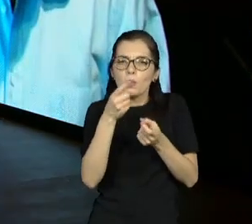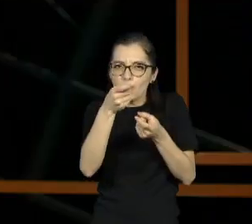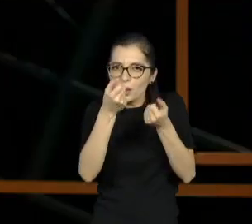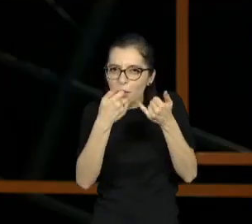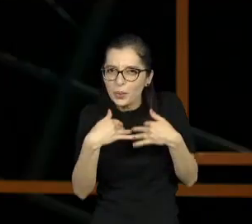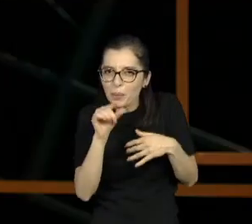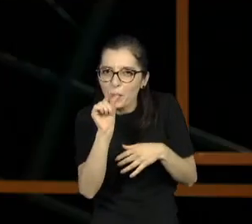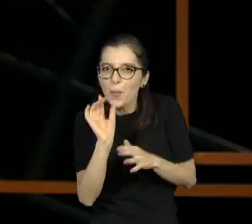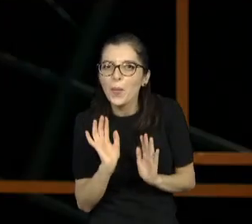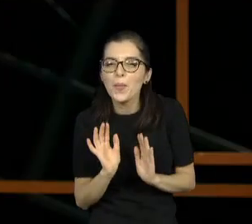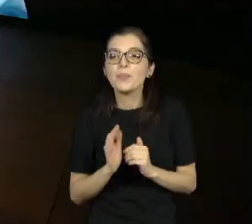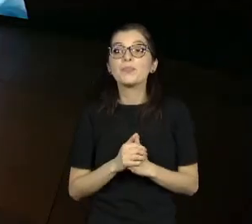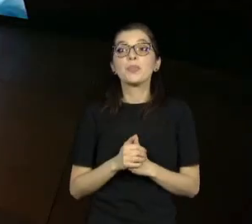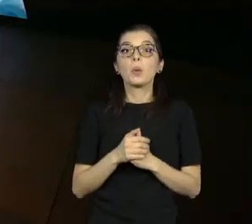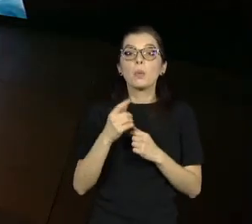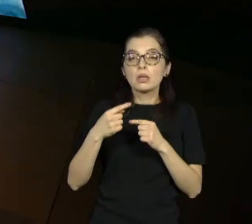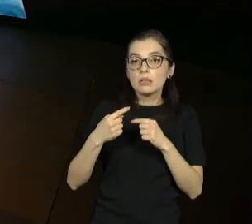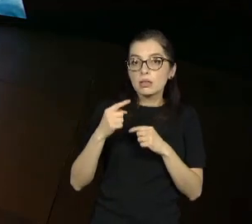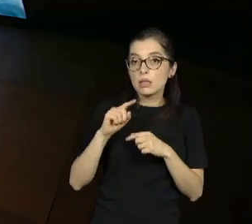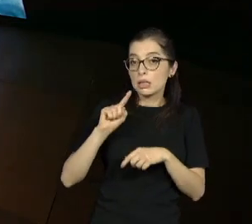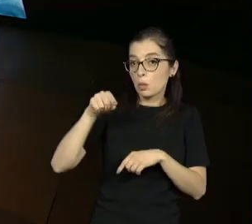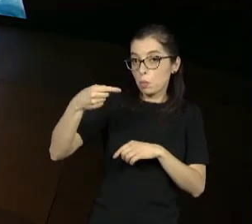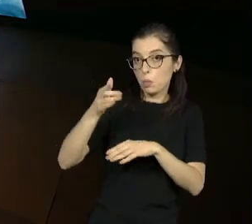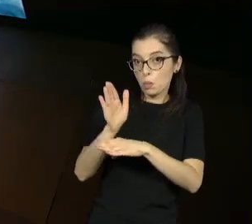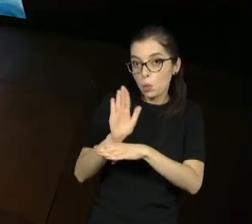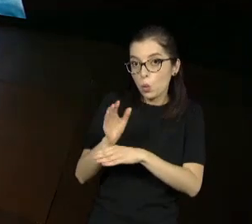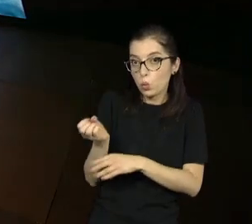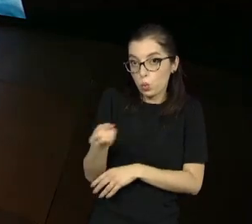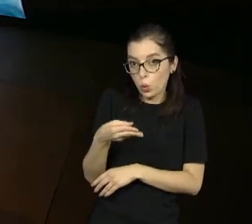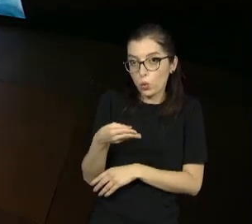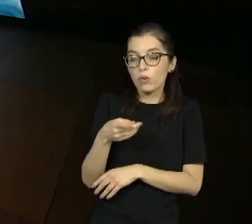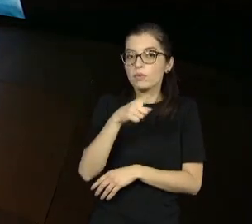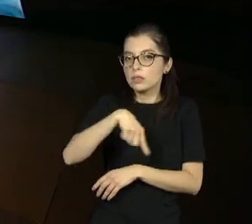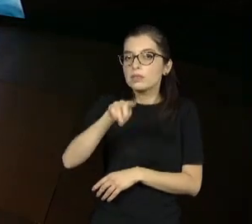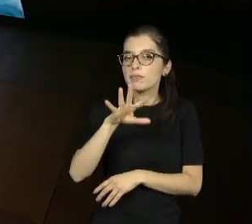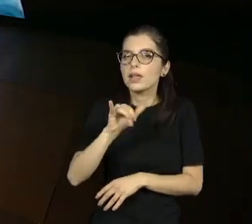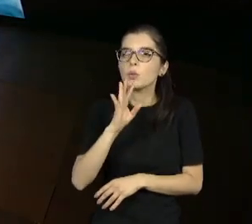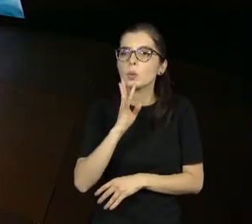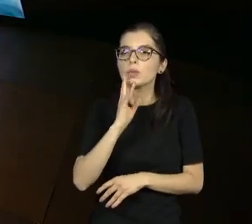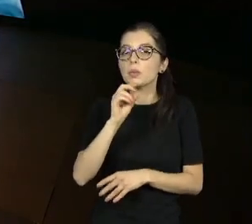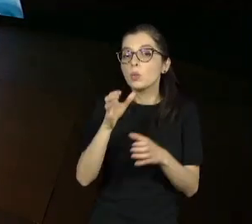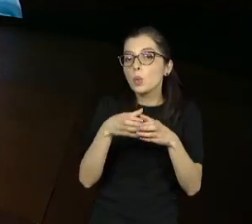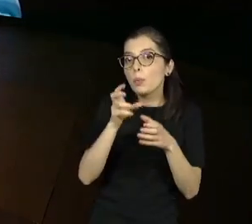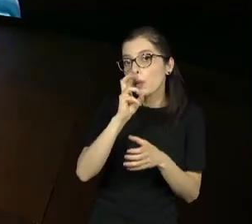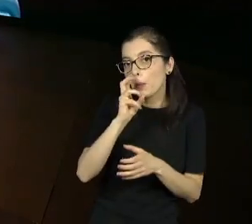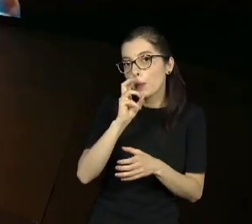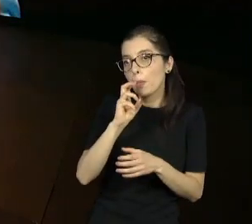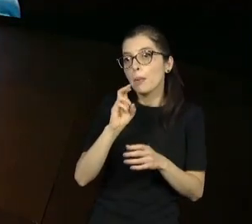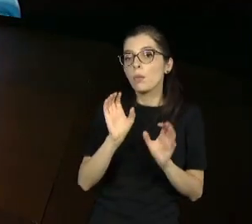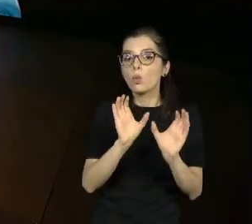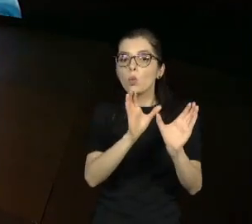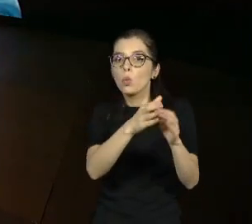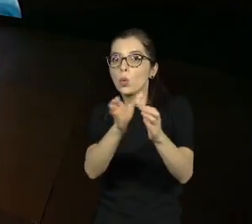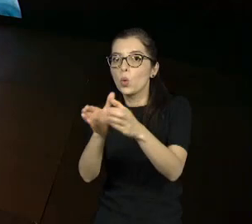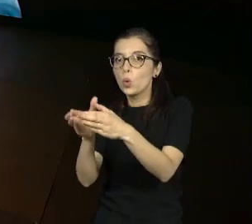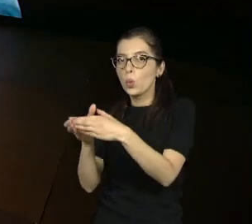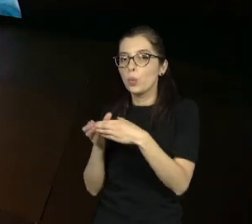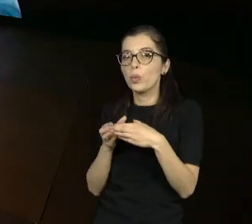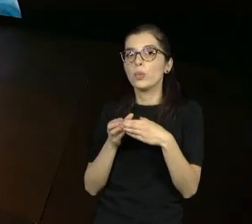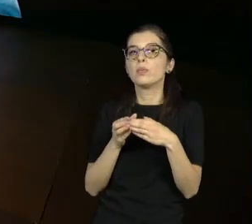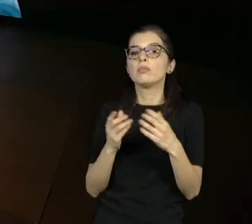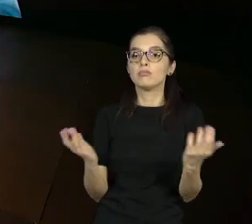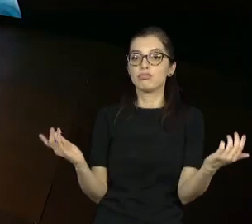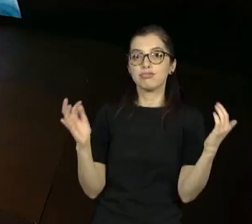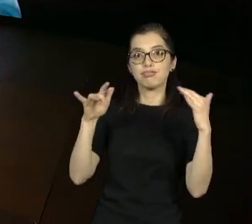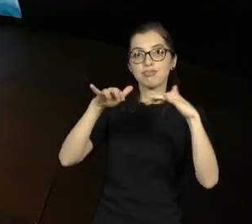No próximo filme, a turminha que vocês conhecem e mais outras turminhas vão entrar